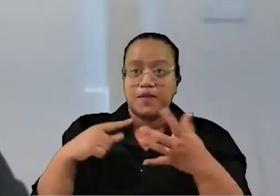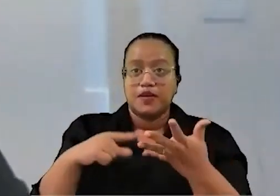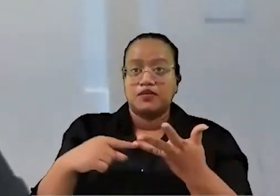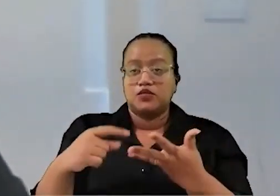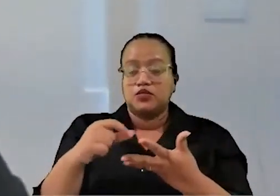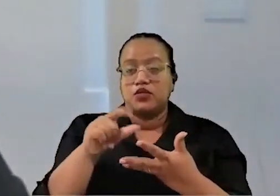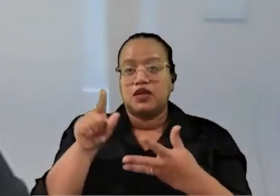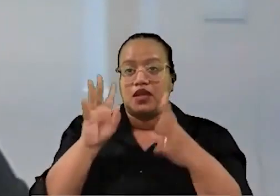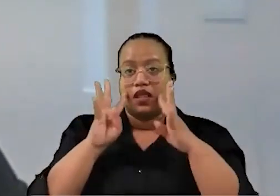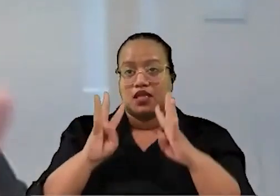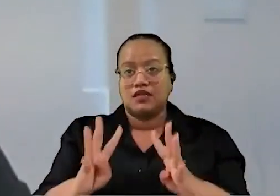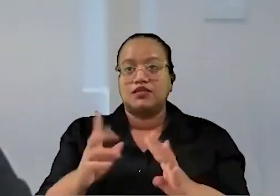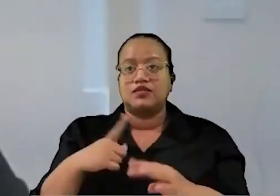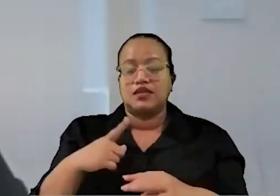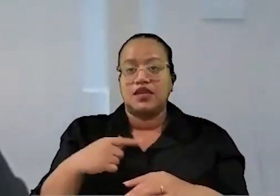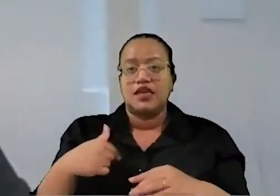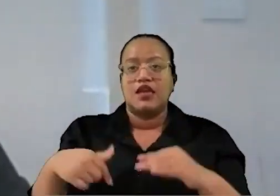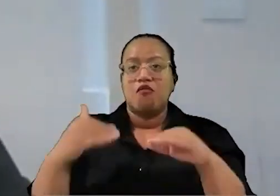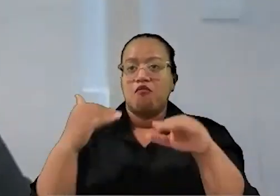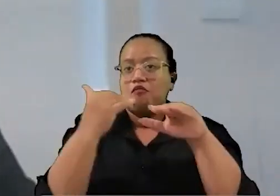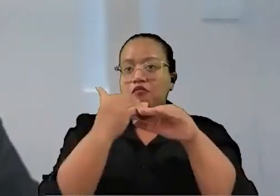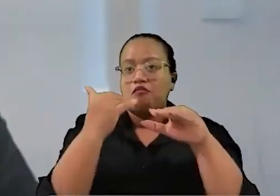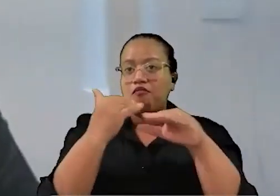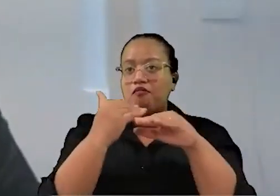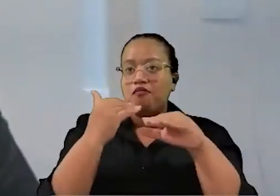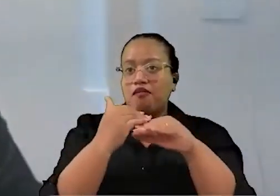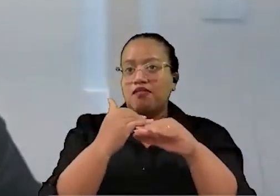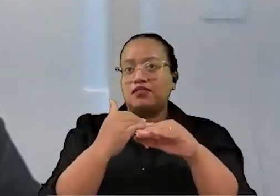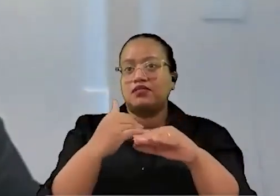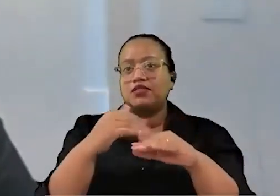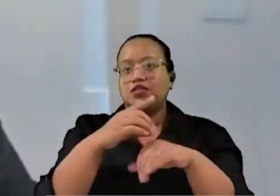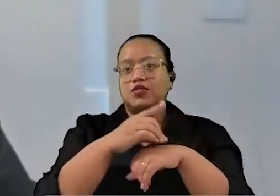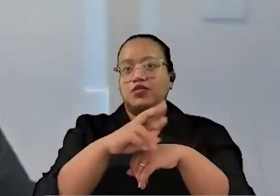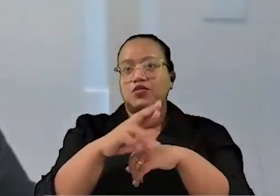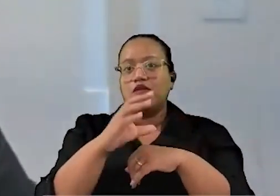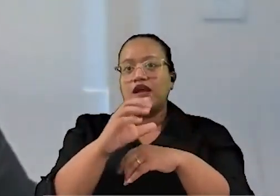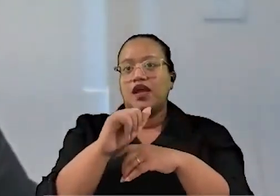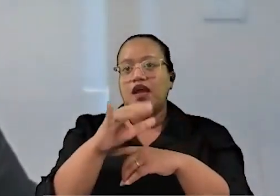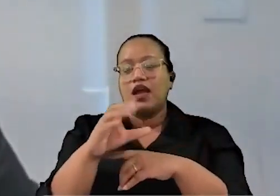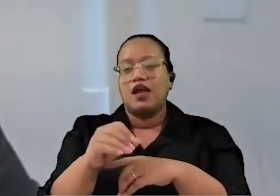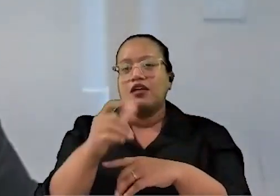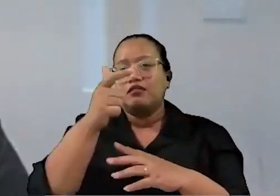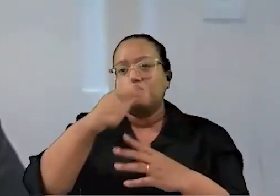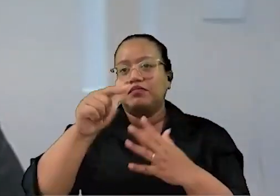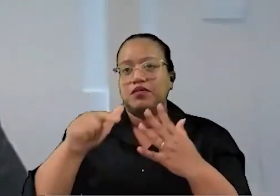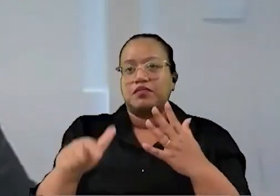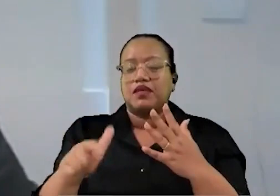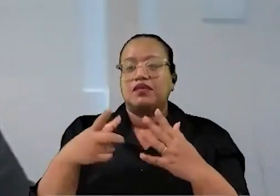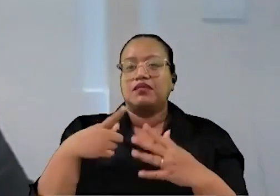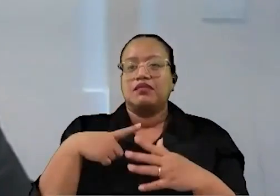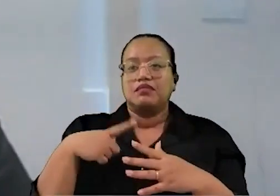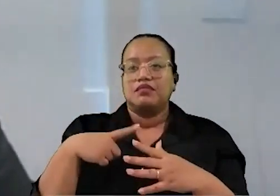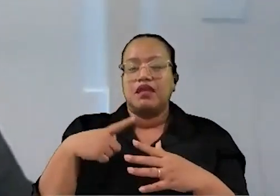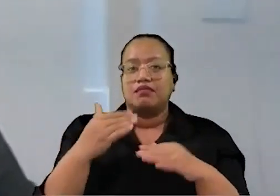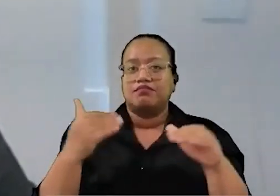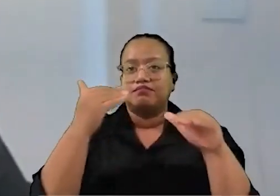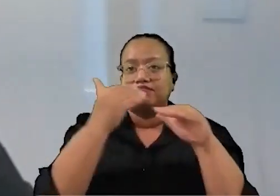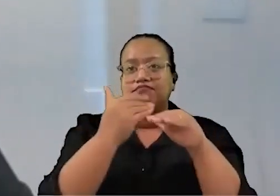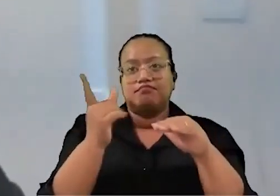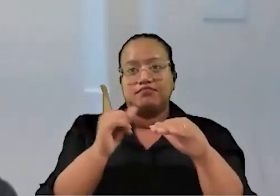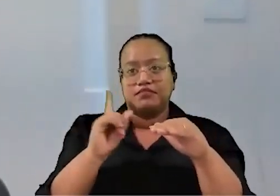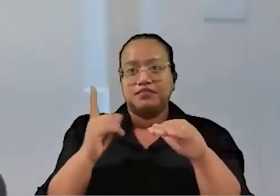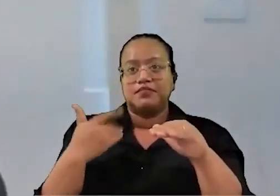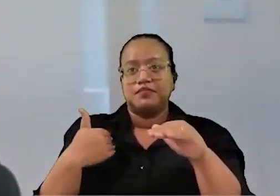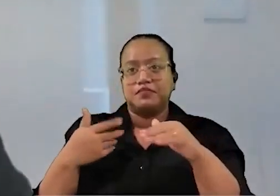Dr. Caio, Dr. Naiber, Dr. Denilson, que eu vi por aí também. Então, para que eu consiga seguir em paz, eu só preciso fazer esse esclarecimento